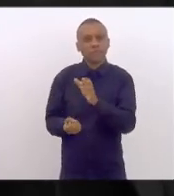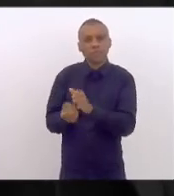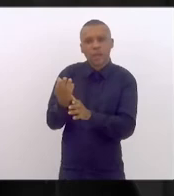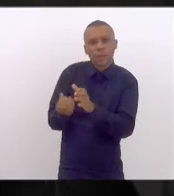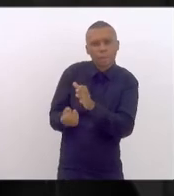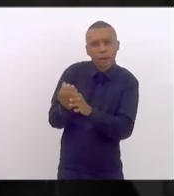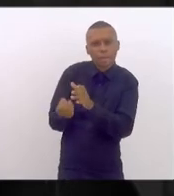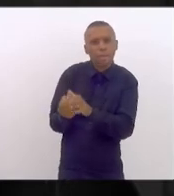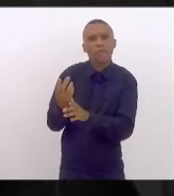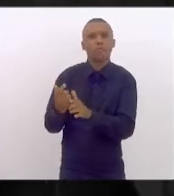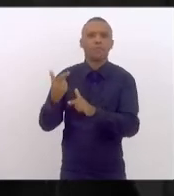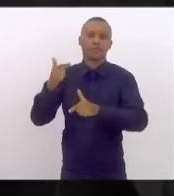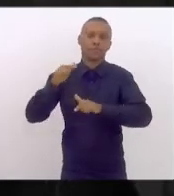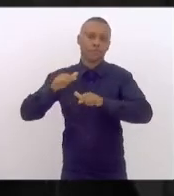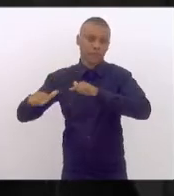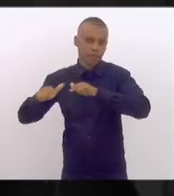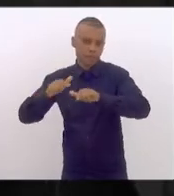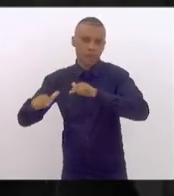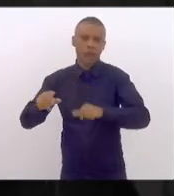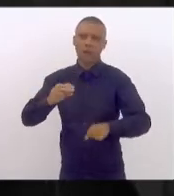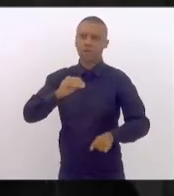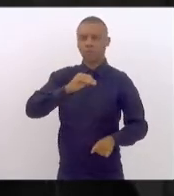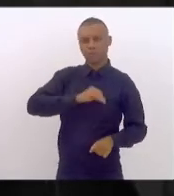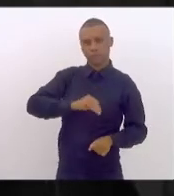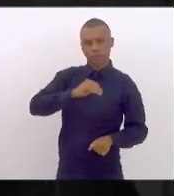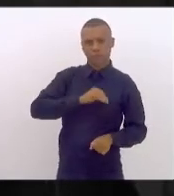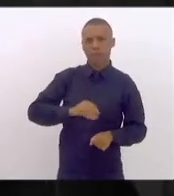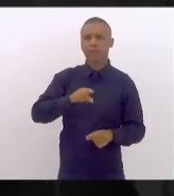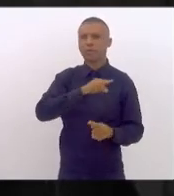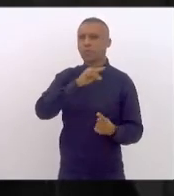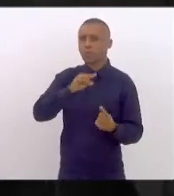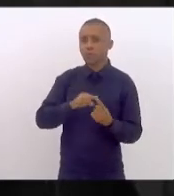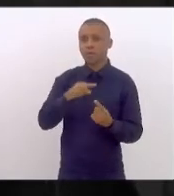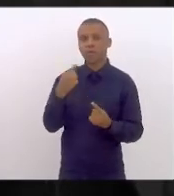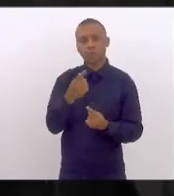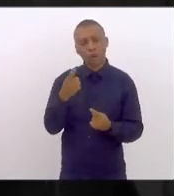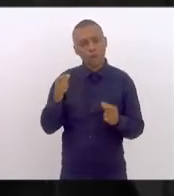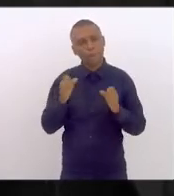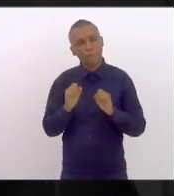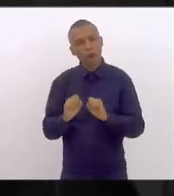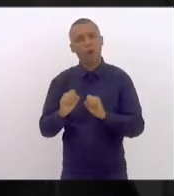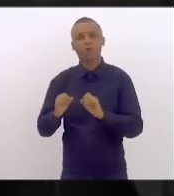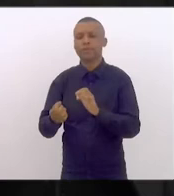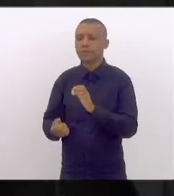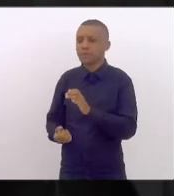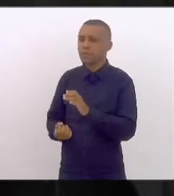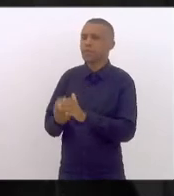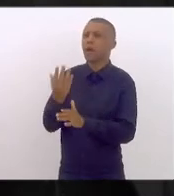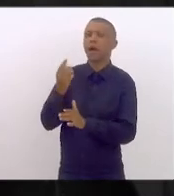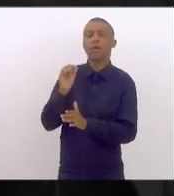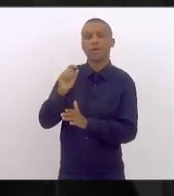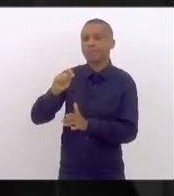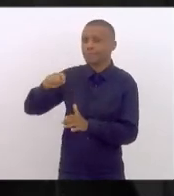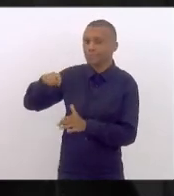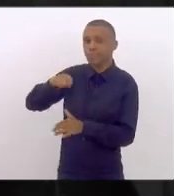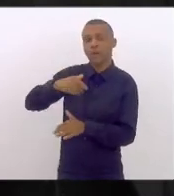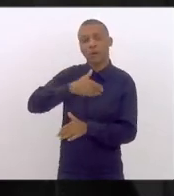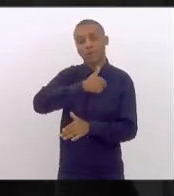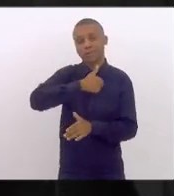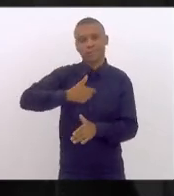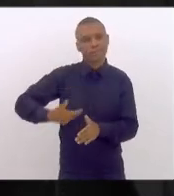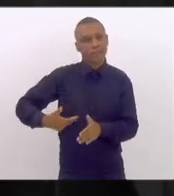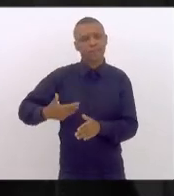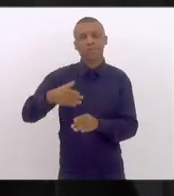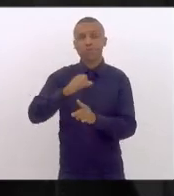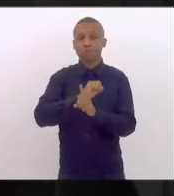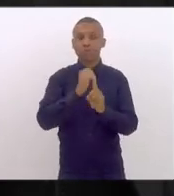e renda para que possamos estabelecer o que chamamos de estado do bem-estar